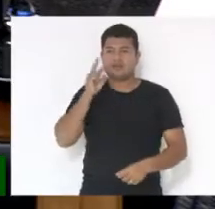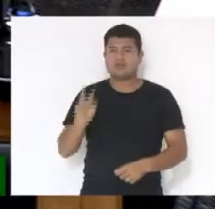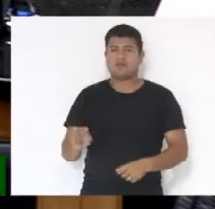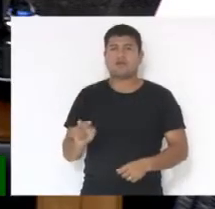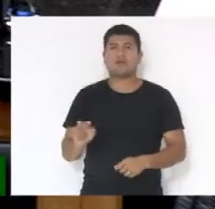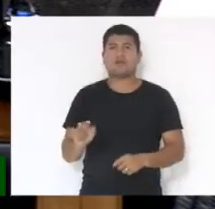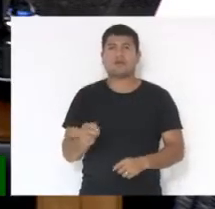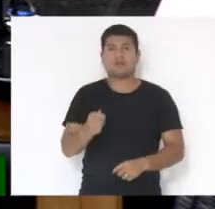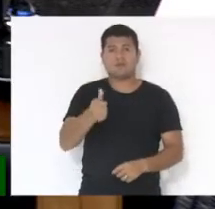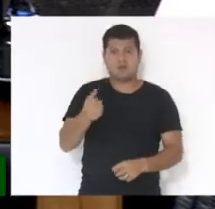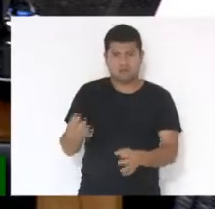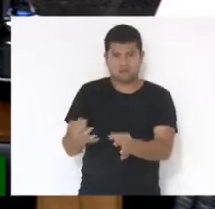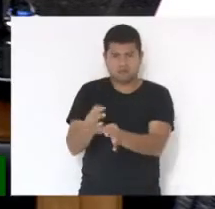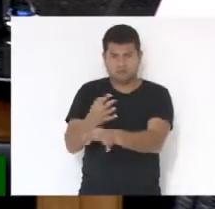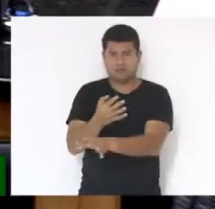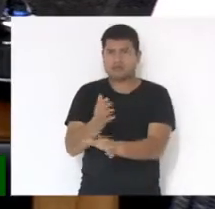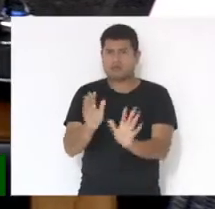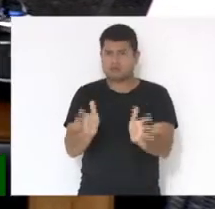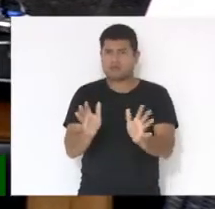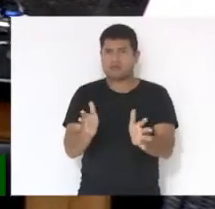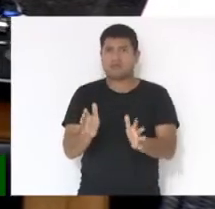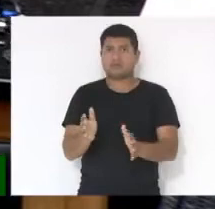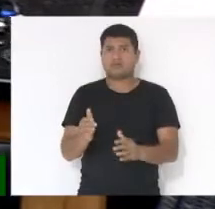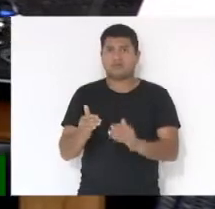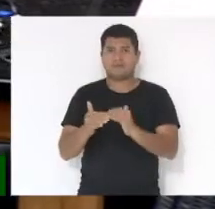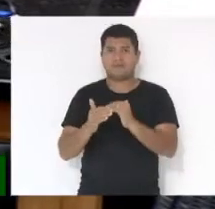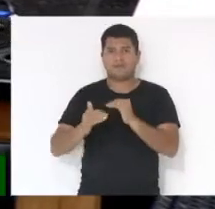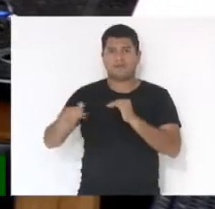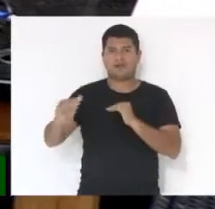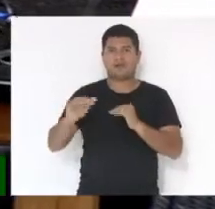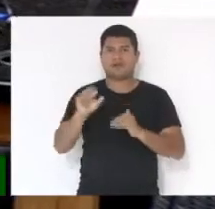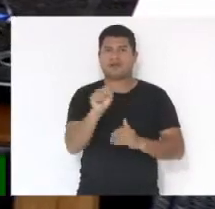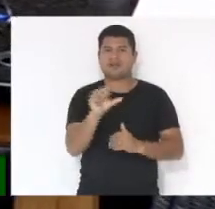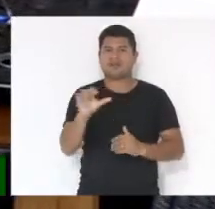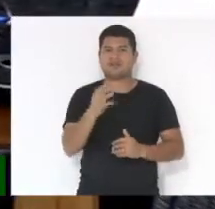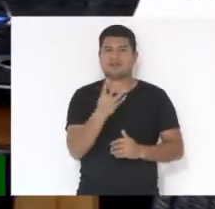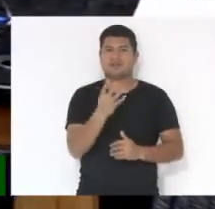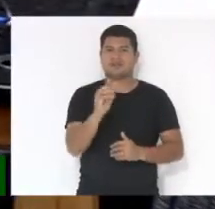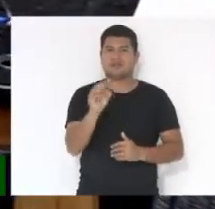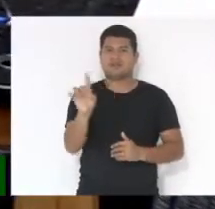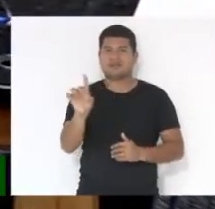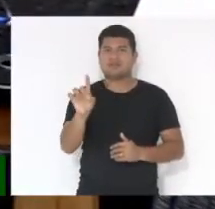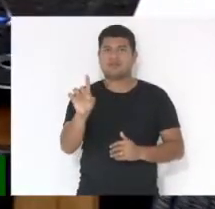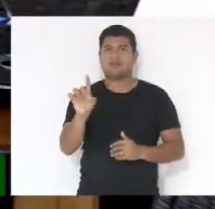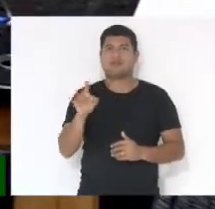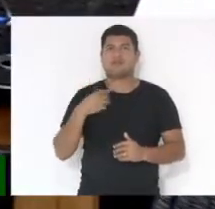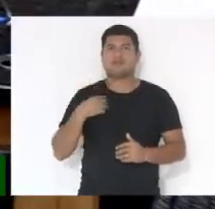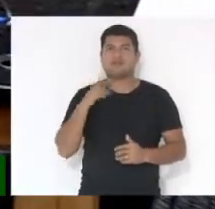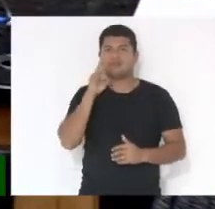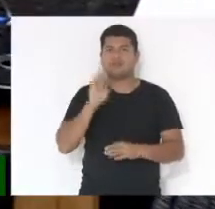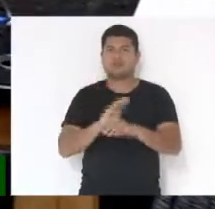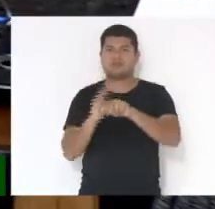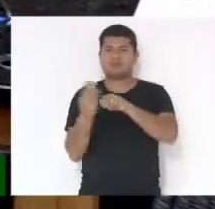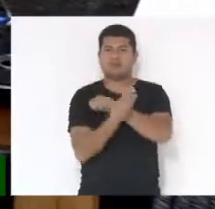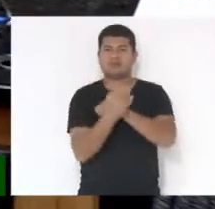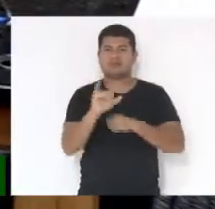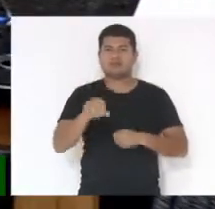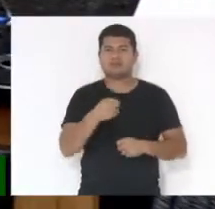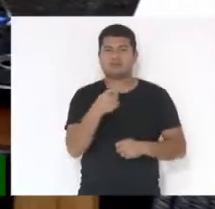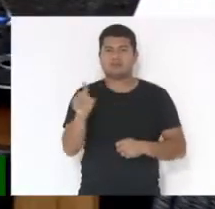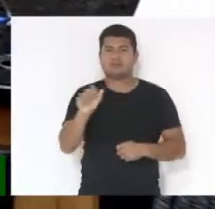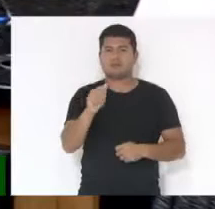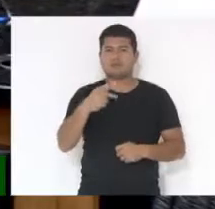está quase pronta, às margens da SC-401, quem entra para o bairro João Paulo, quase em